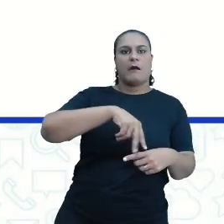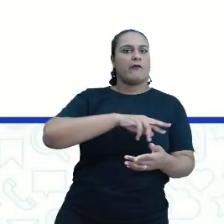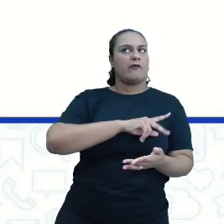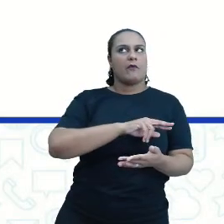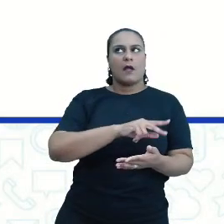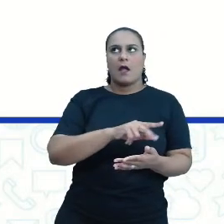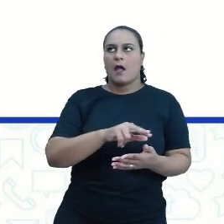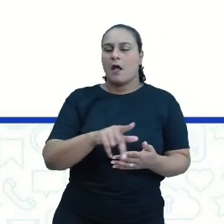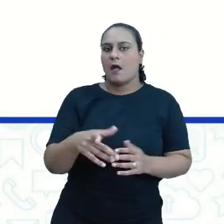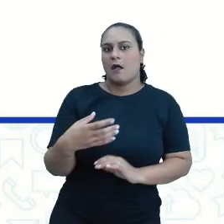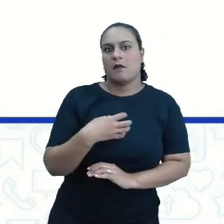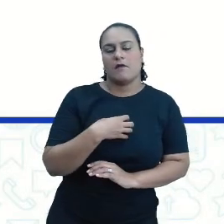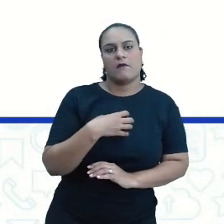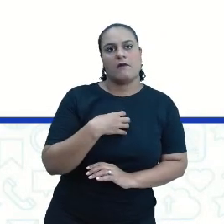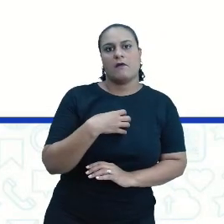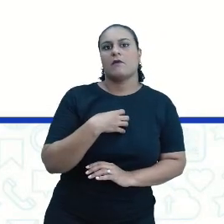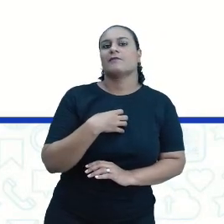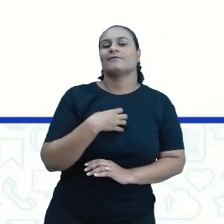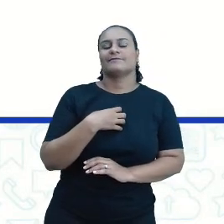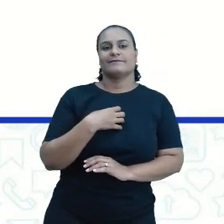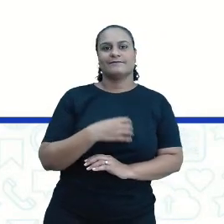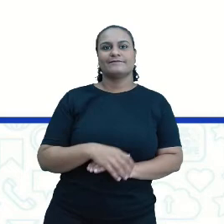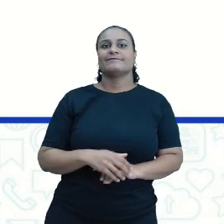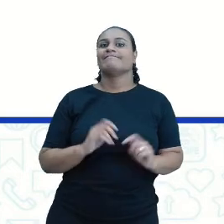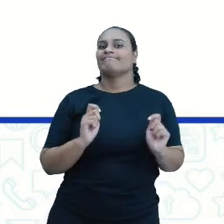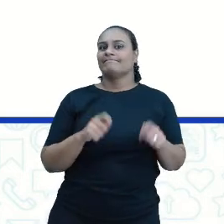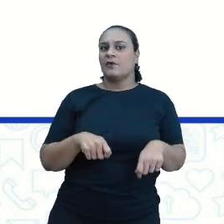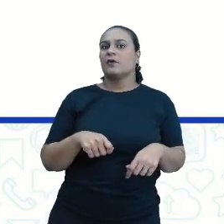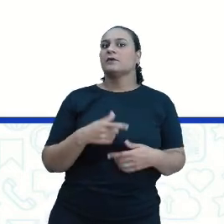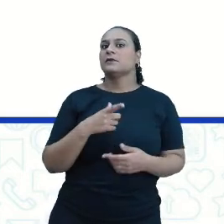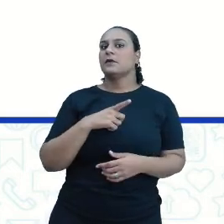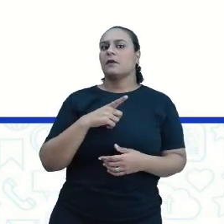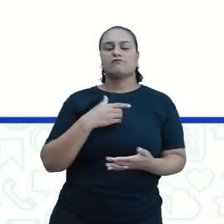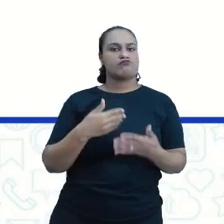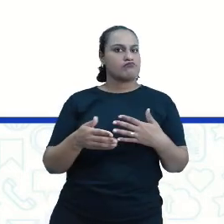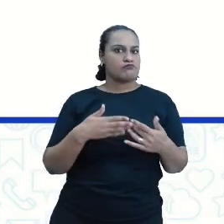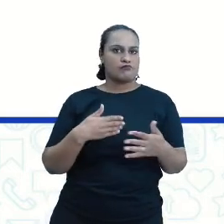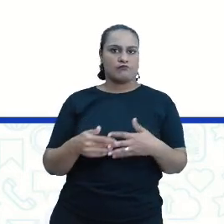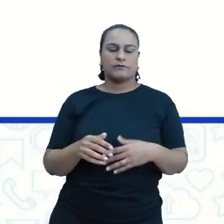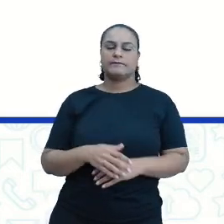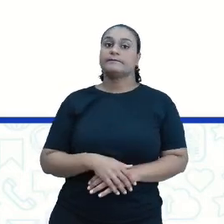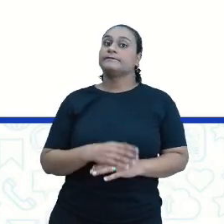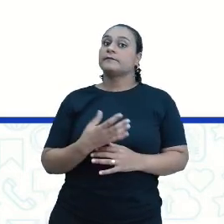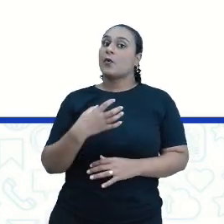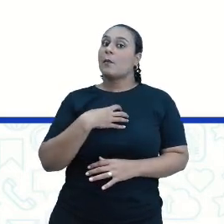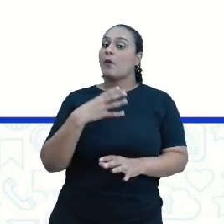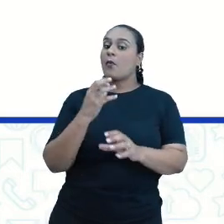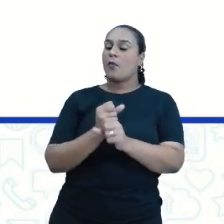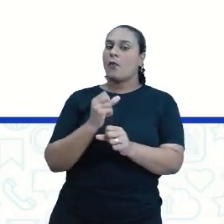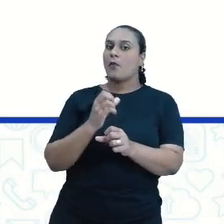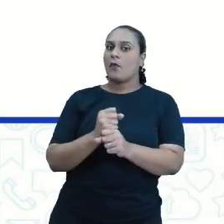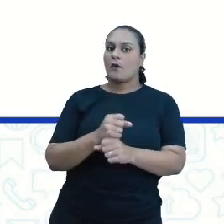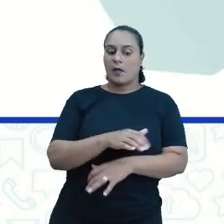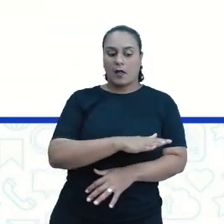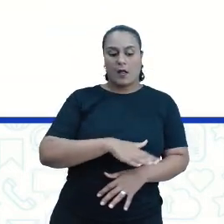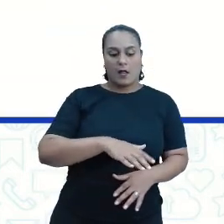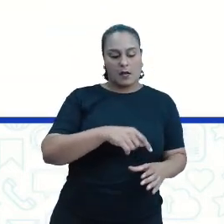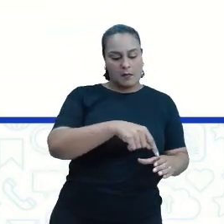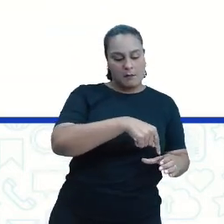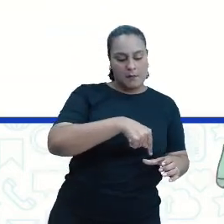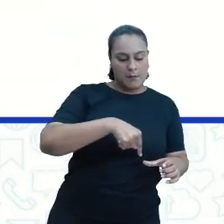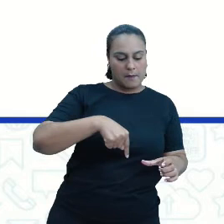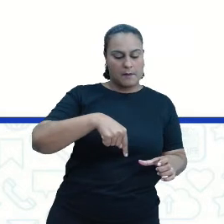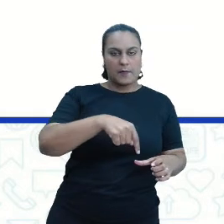um hexágono, um octógono, ou seja, posso ter um polígono qualquer. E o modo de calcular a área do polígono é que